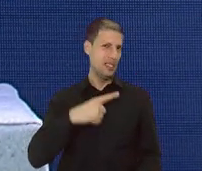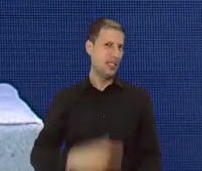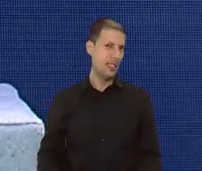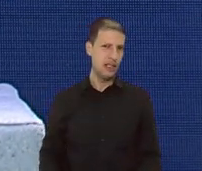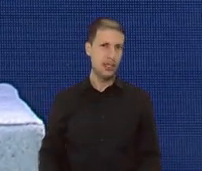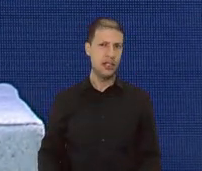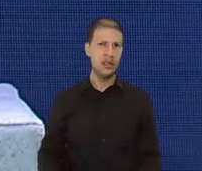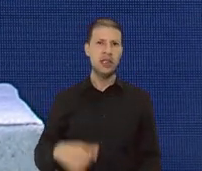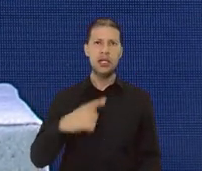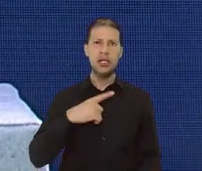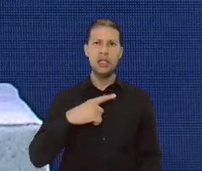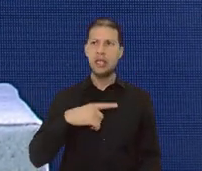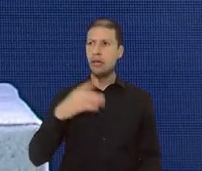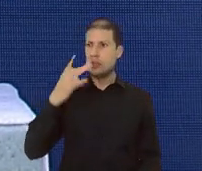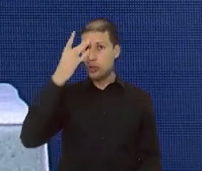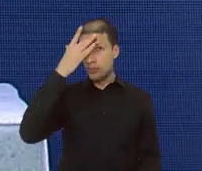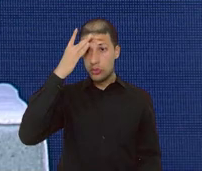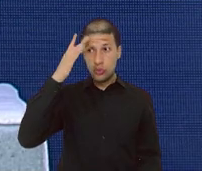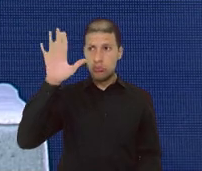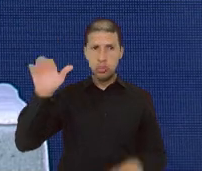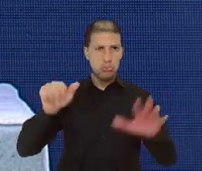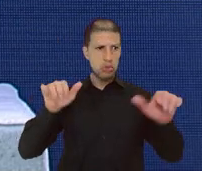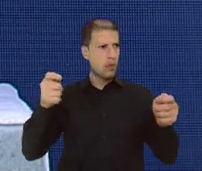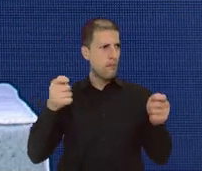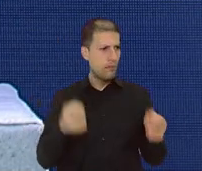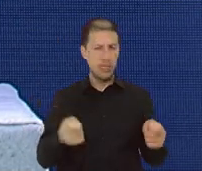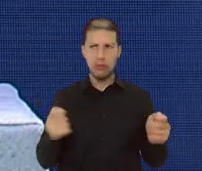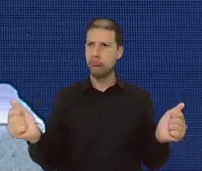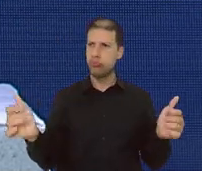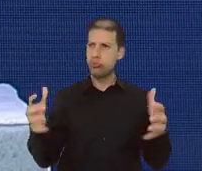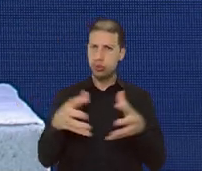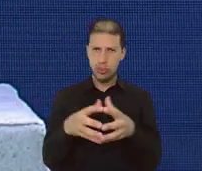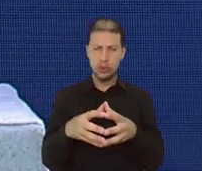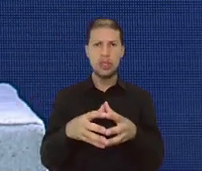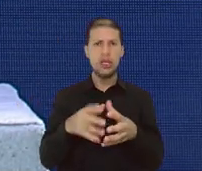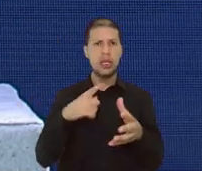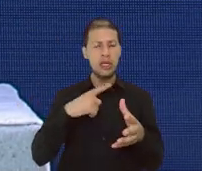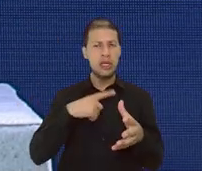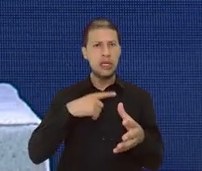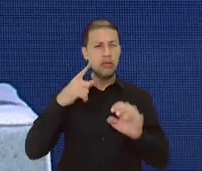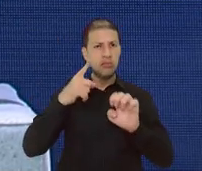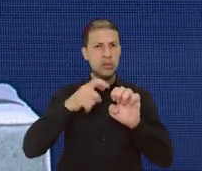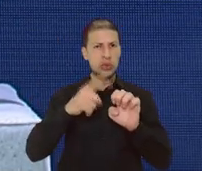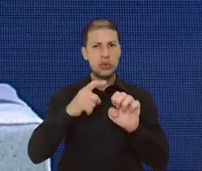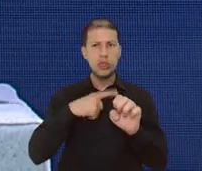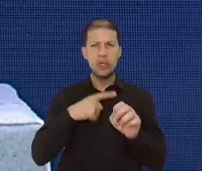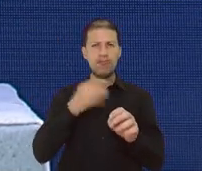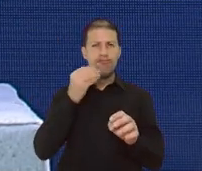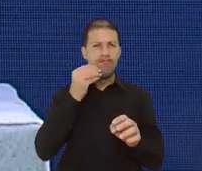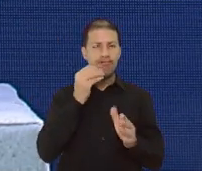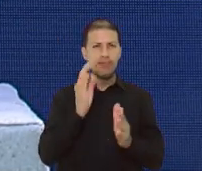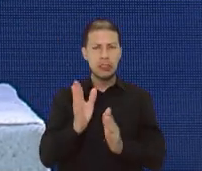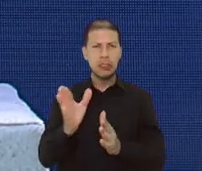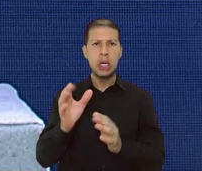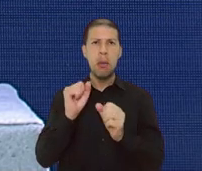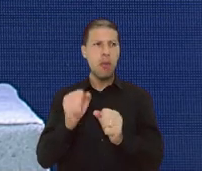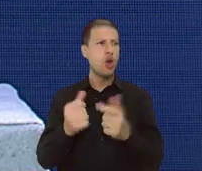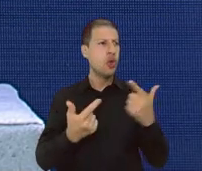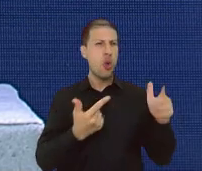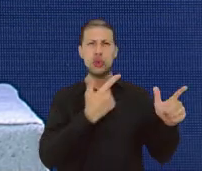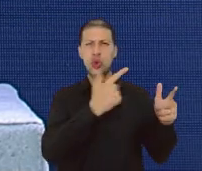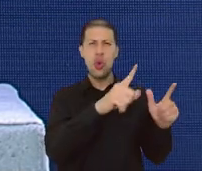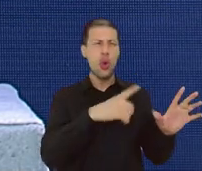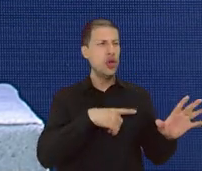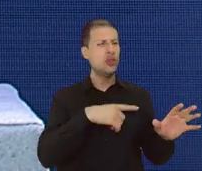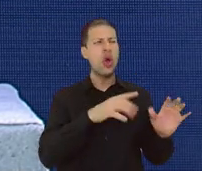de gente olha empreendedores com curso de oportunidade muito alto onde eles poderiam estar em outros negócios menos arriscados